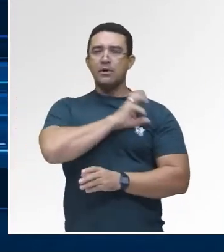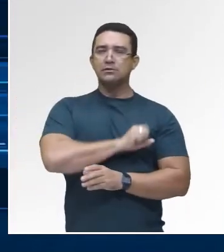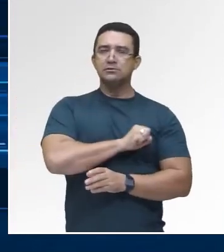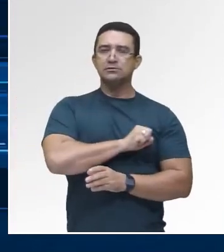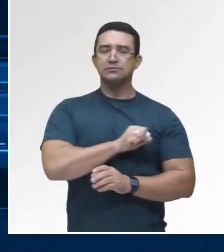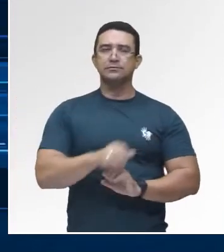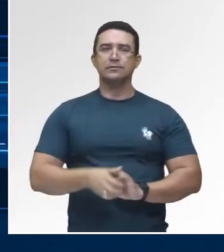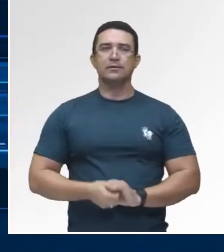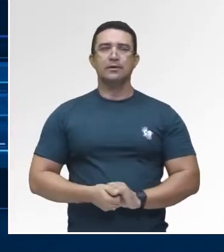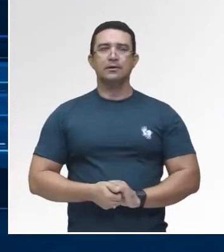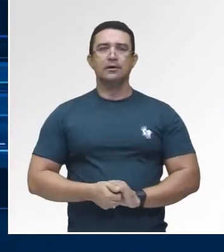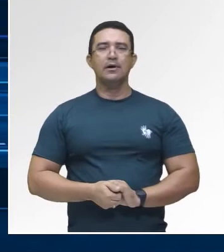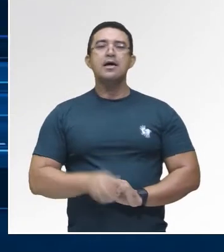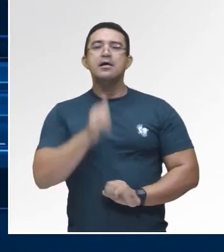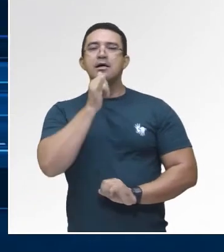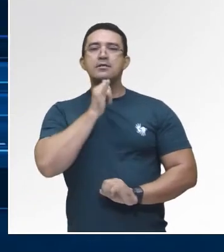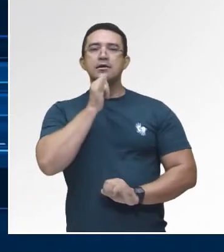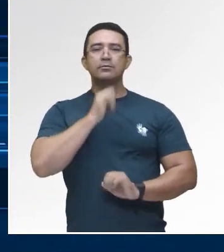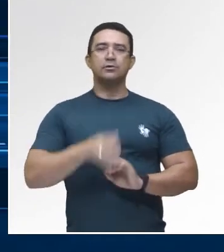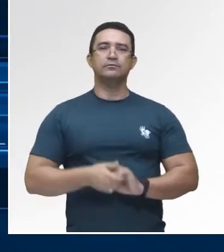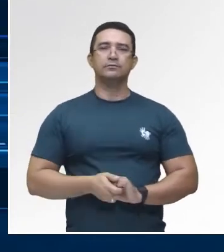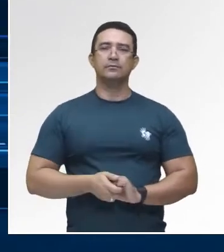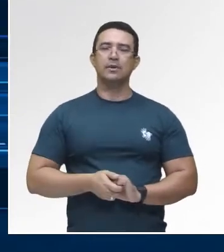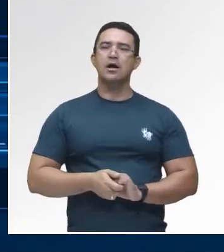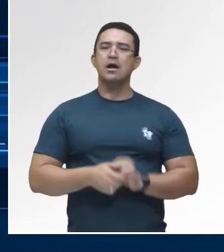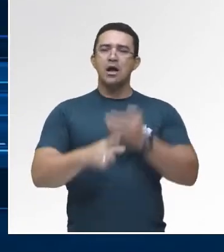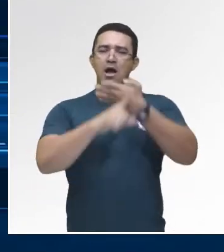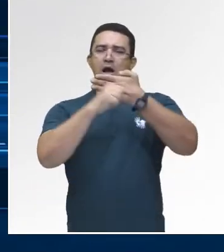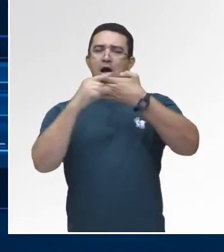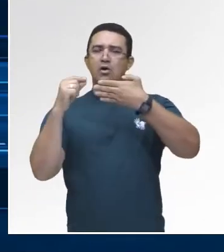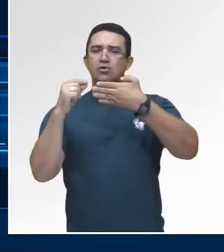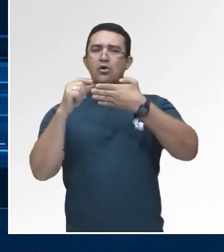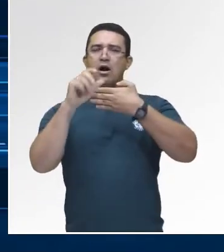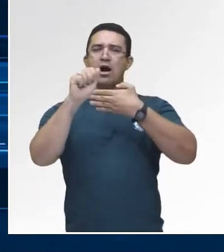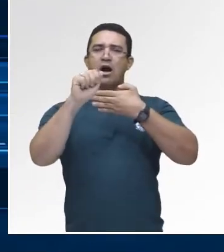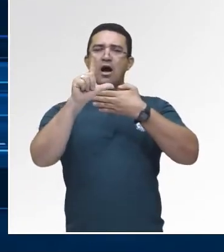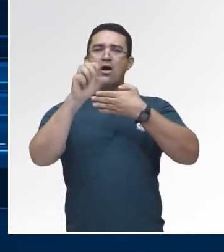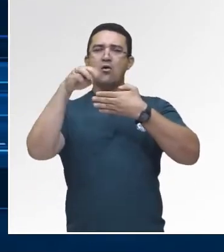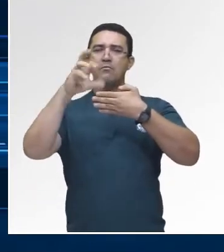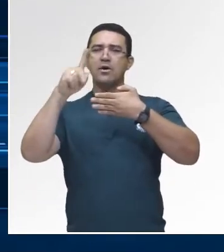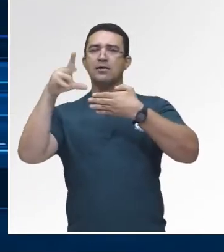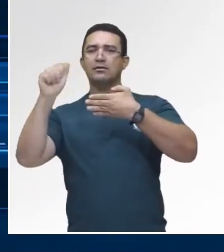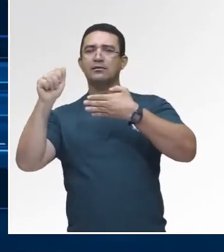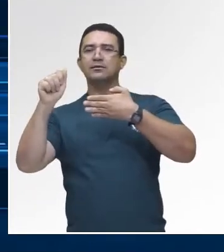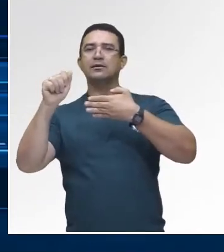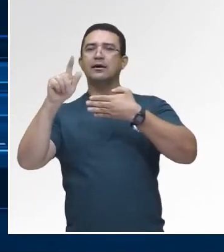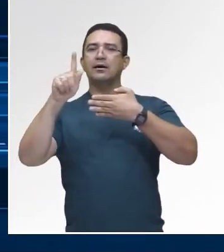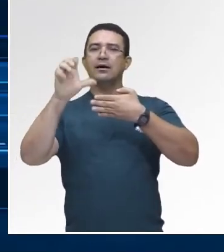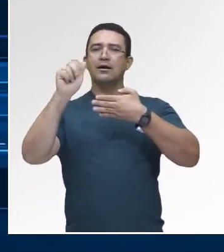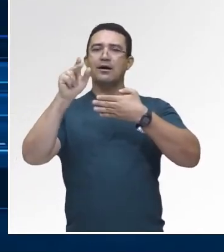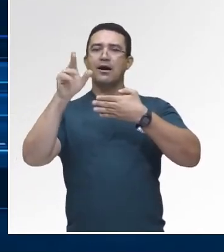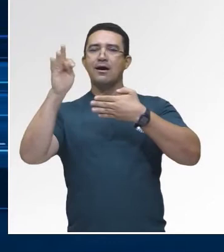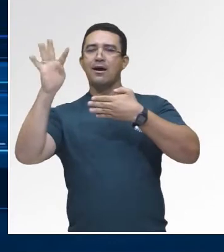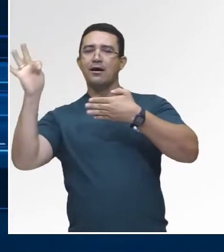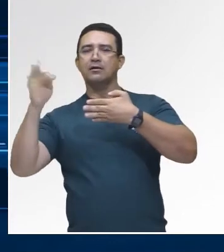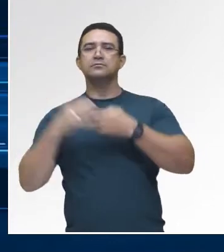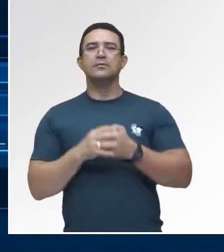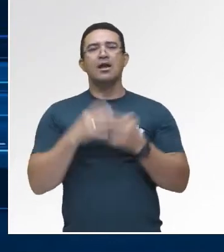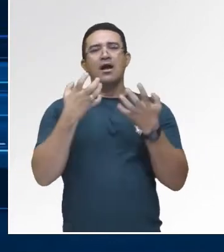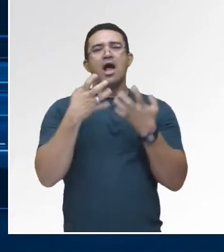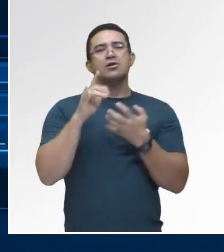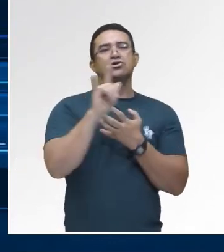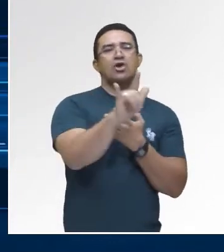temos aqui um exemplo, Almeida Garré, olha só, não te amo, quero te amar, vem da alma,